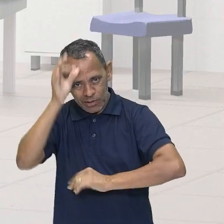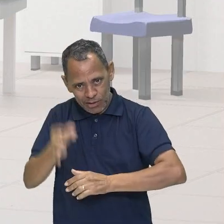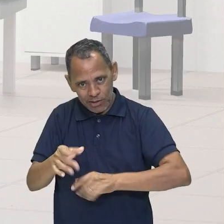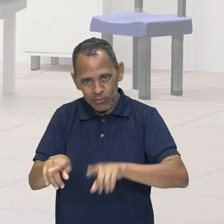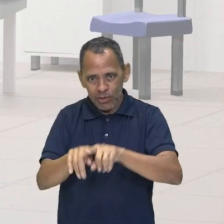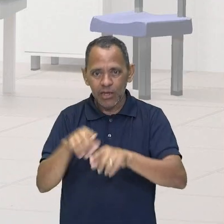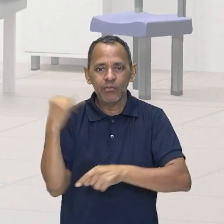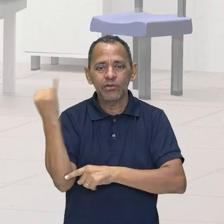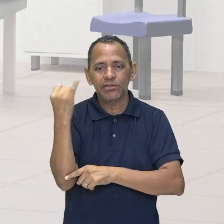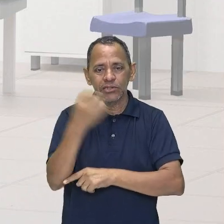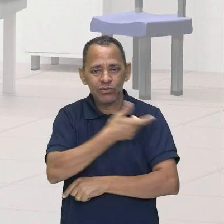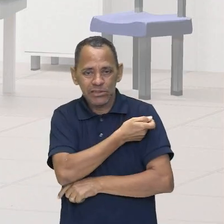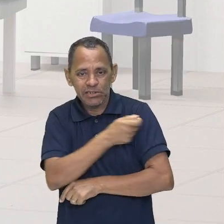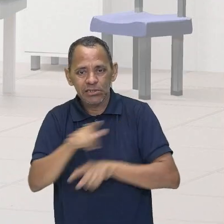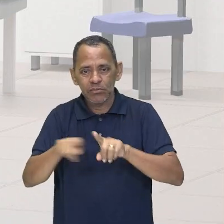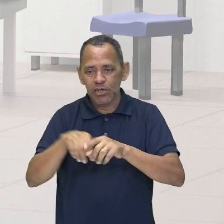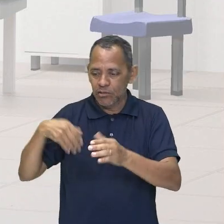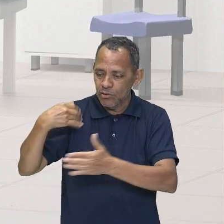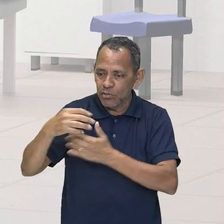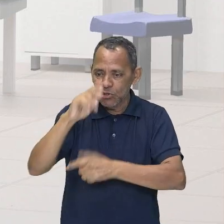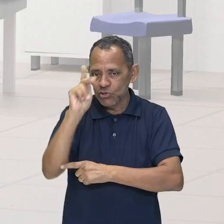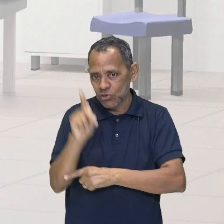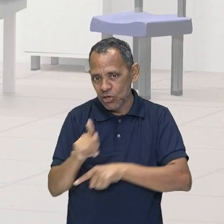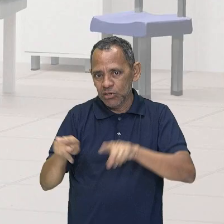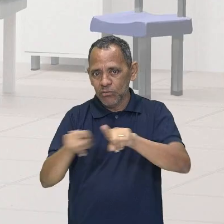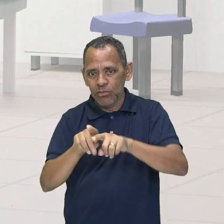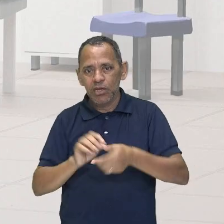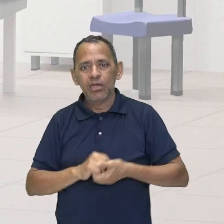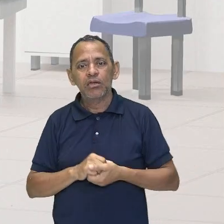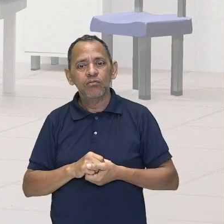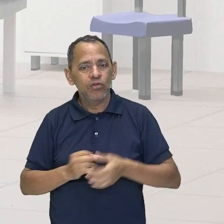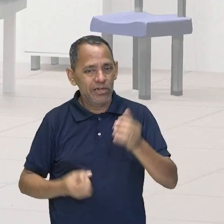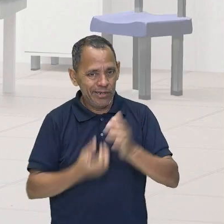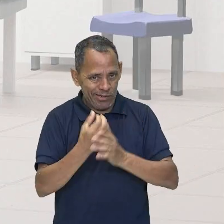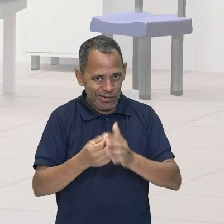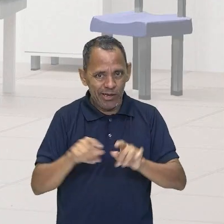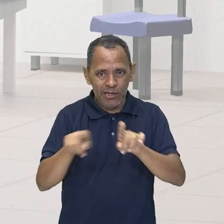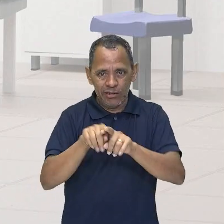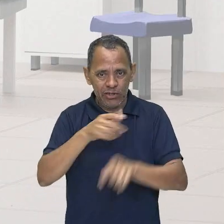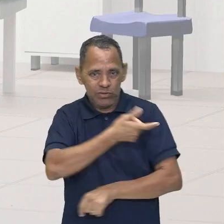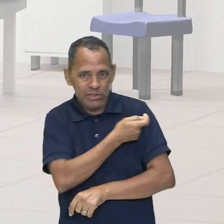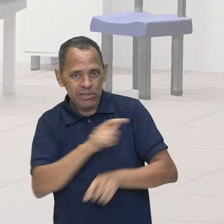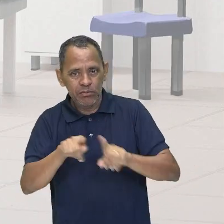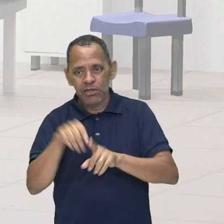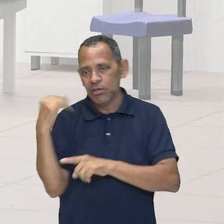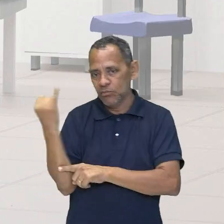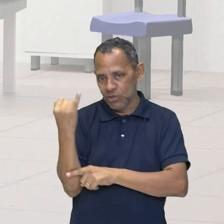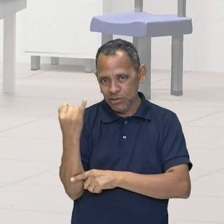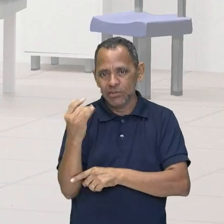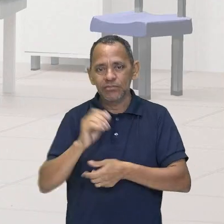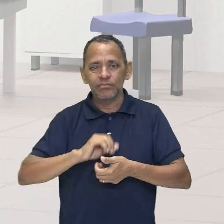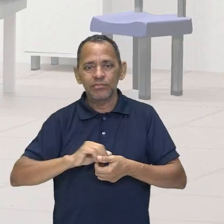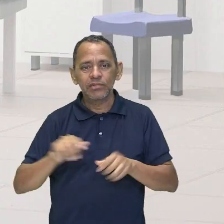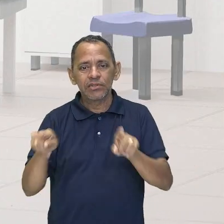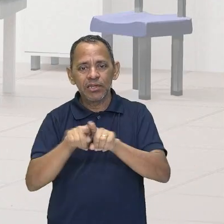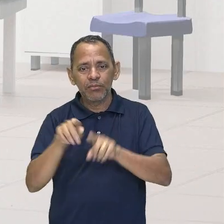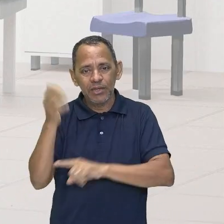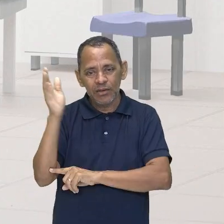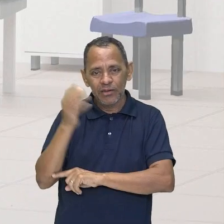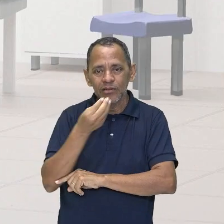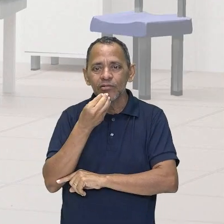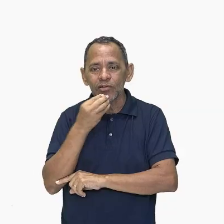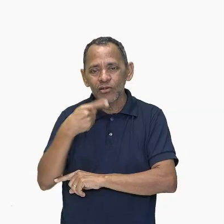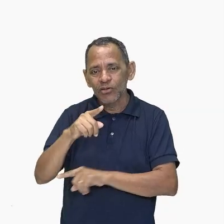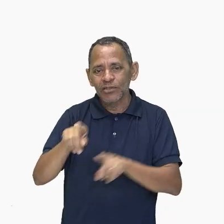importância da vacinação, o processo histórico que deu origem à criação das vacinas e a importância dela. E até a próxima aula.